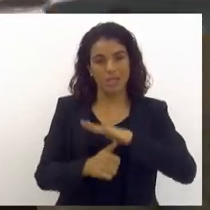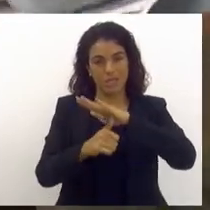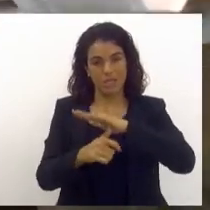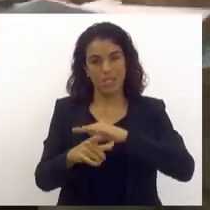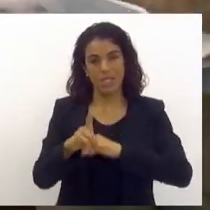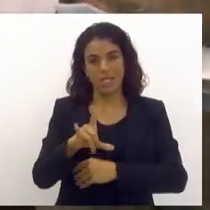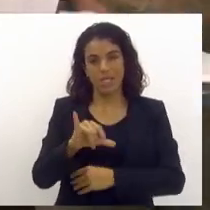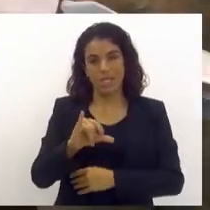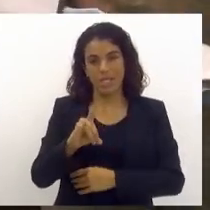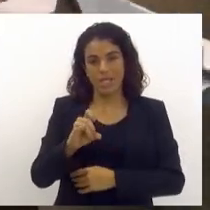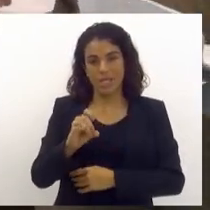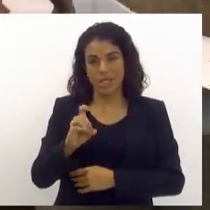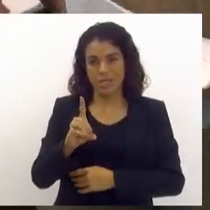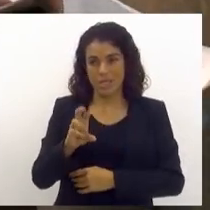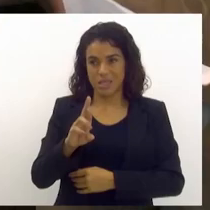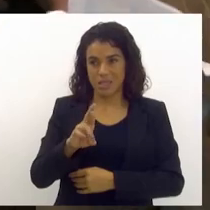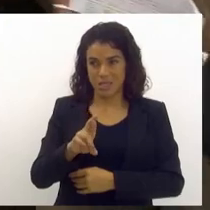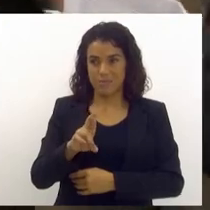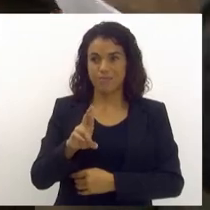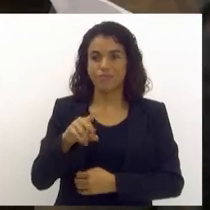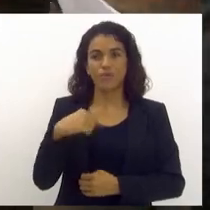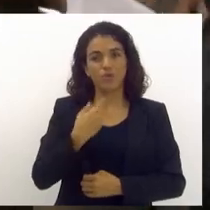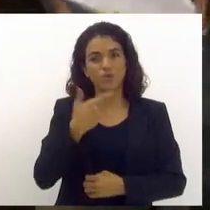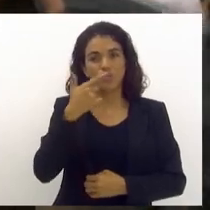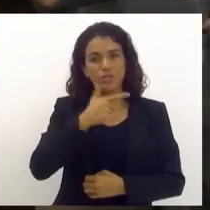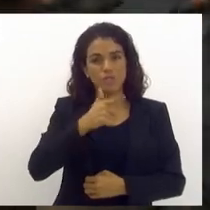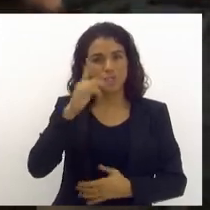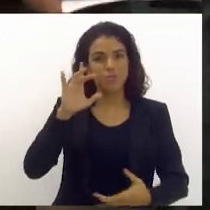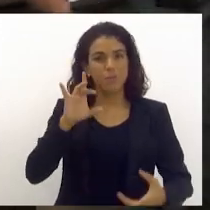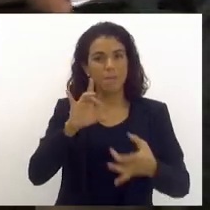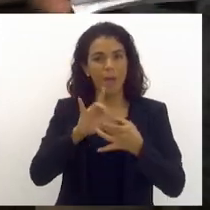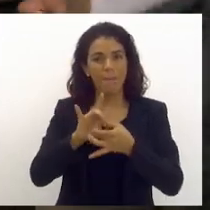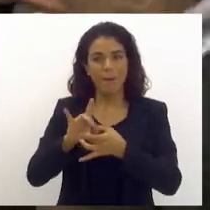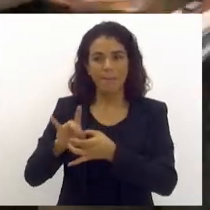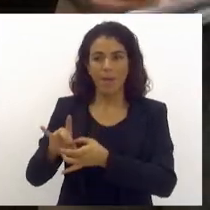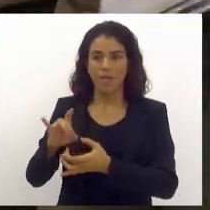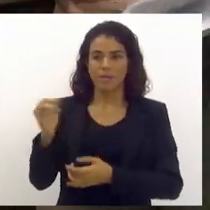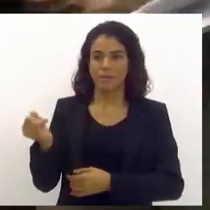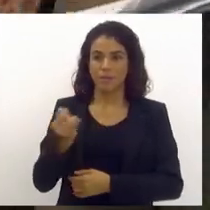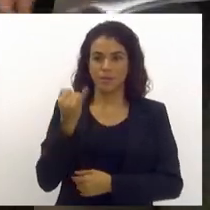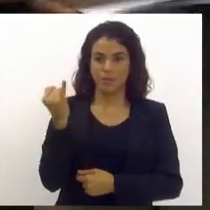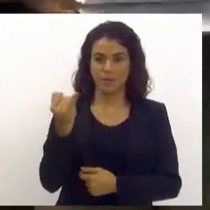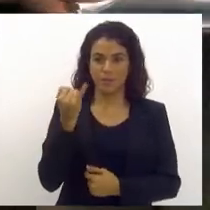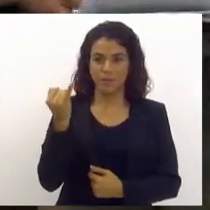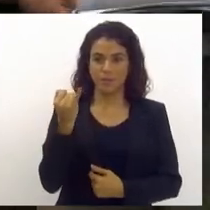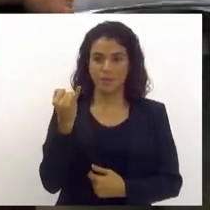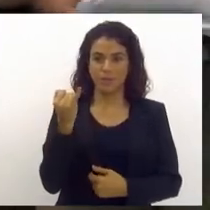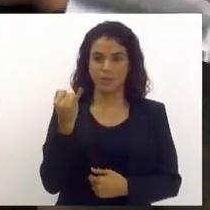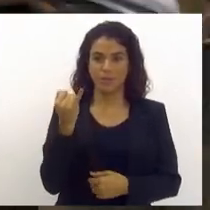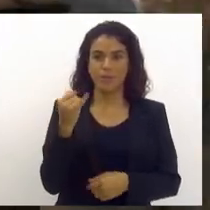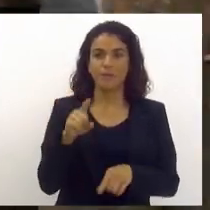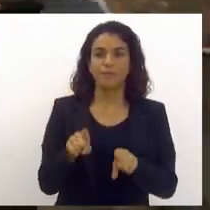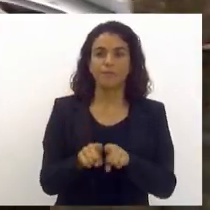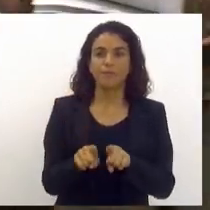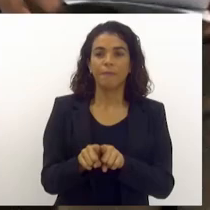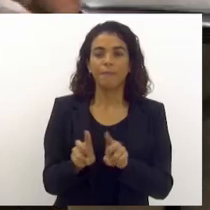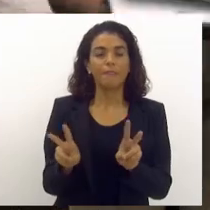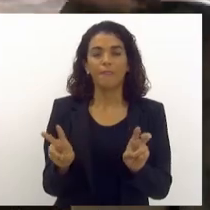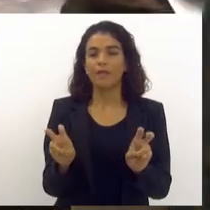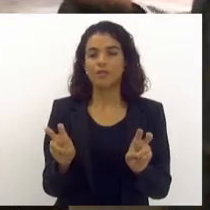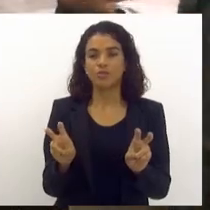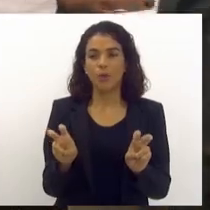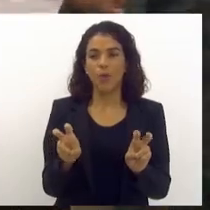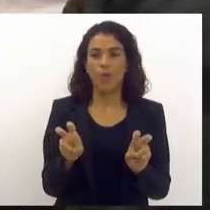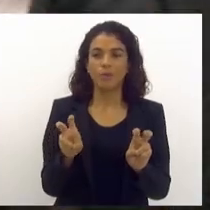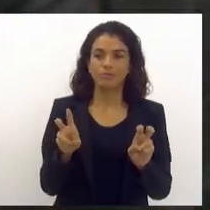especial, a gente conseguiu chegar a entendimentos importantes. Primeiro, com relação a mitigar algumas questões que estavam